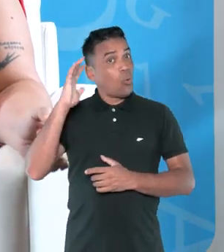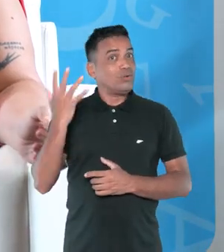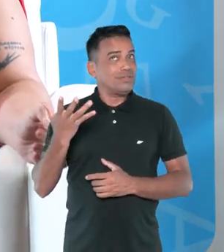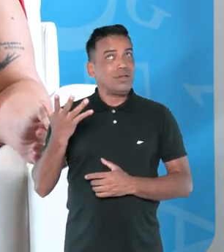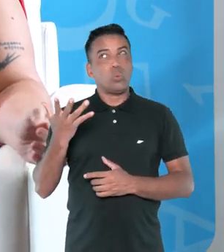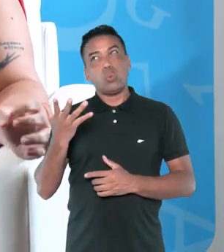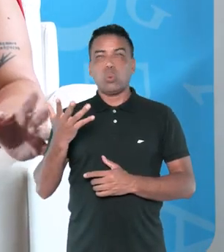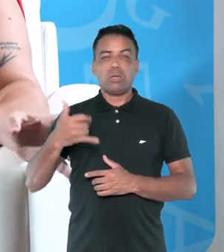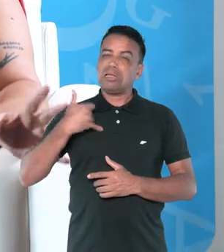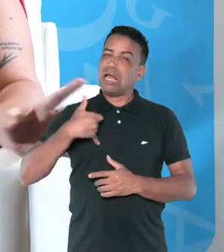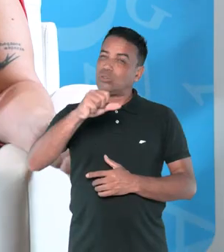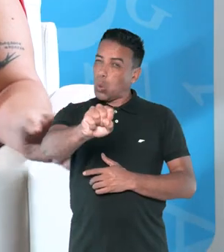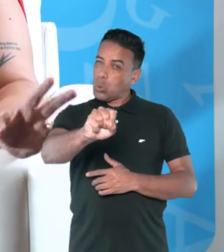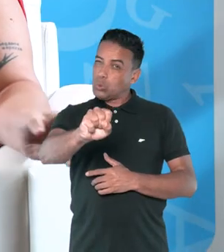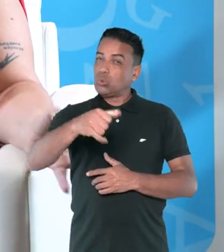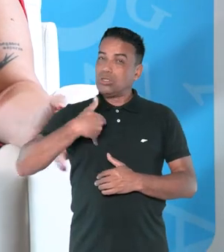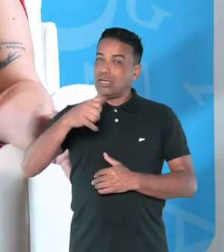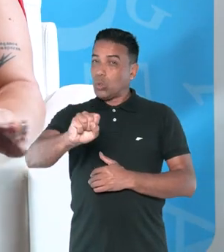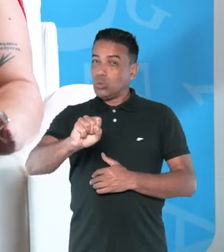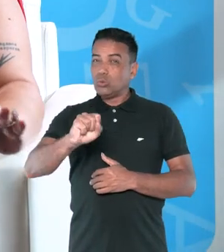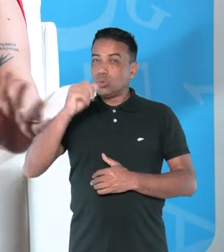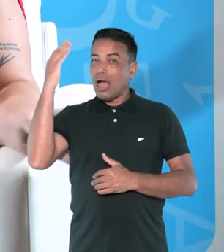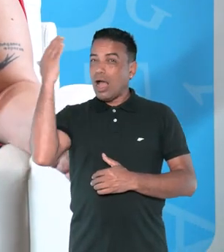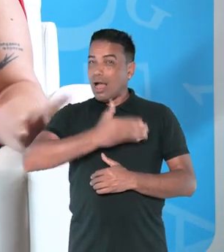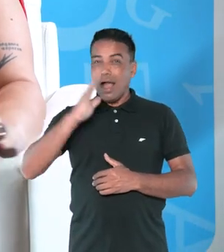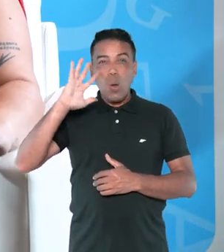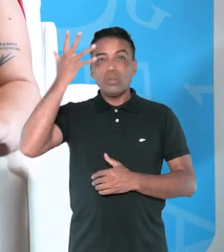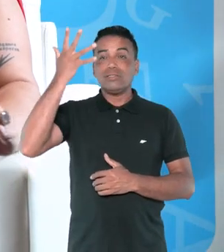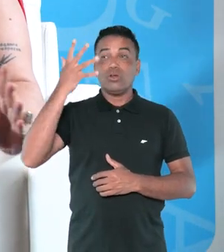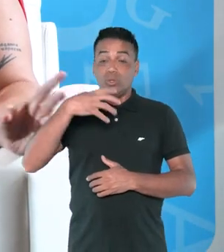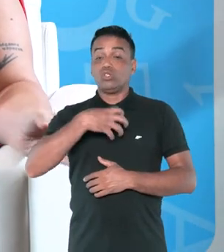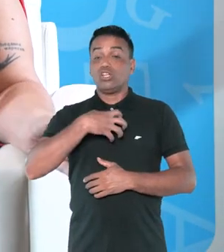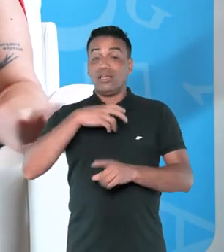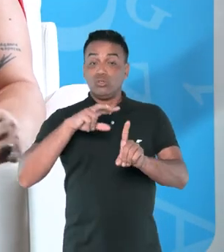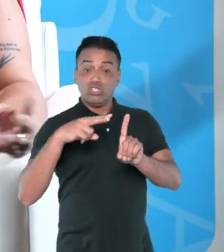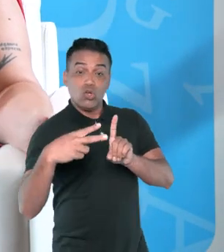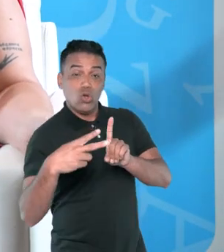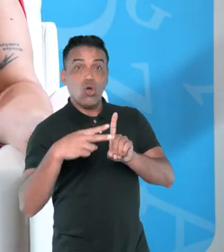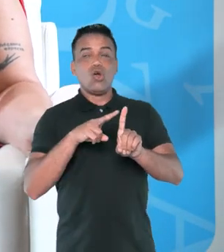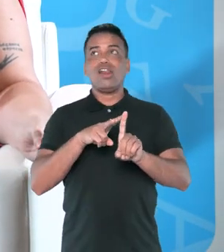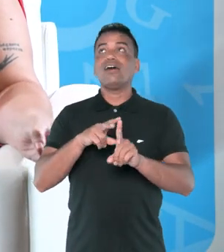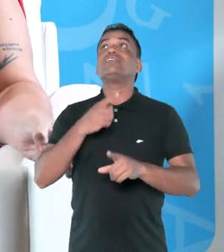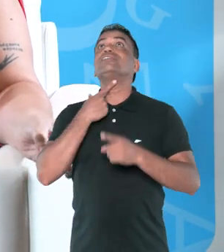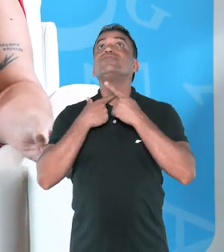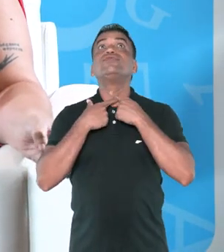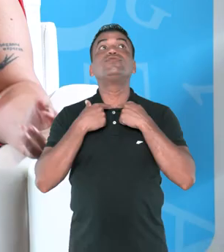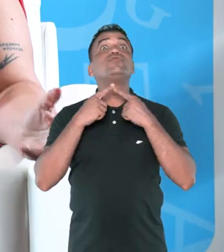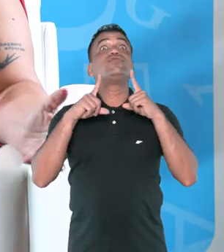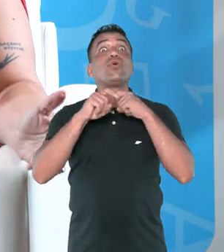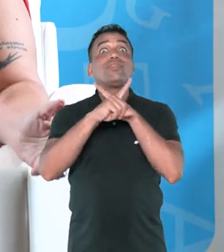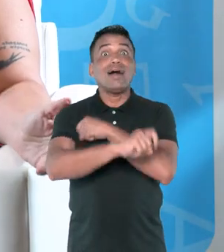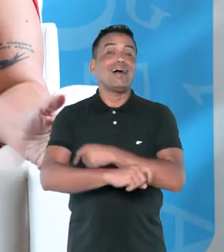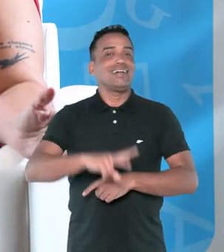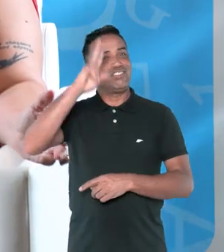quando eu tinha 8 anos, um fato que mudou bastante a minha forma de olhar para esse prazer de contar histórias. Eu